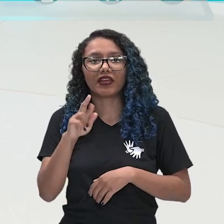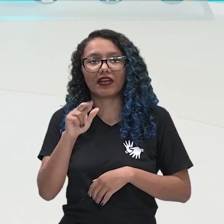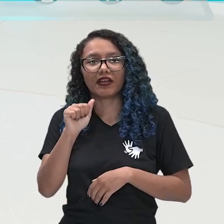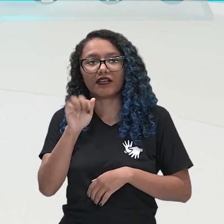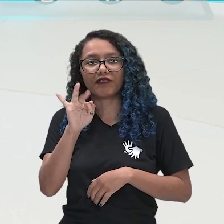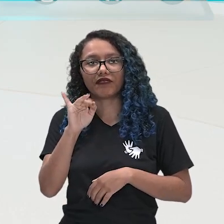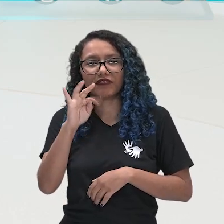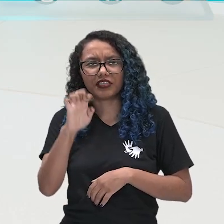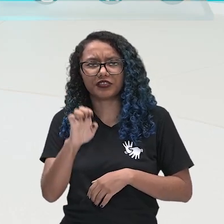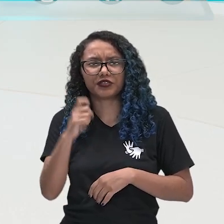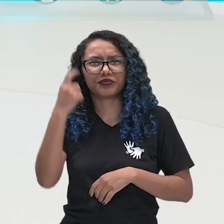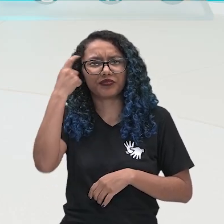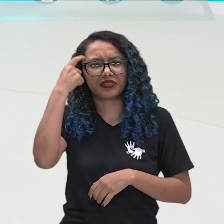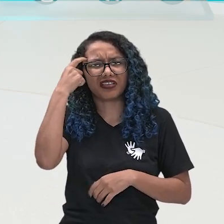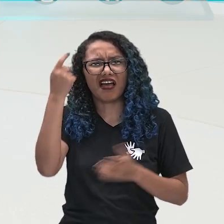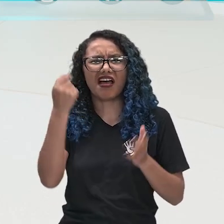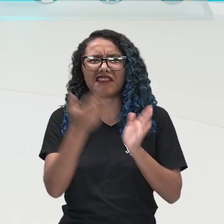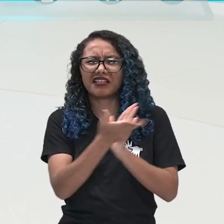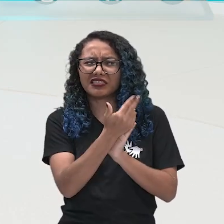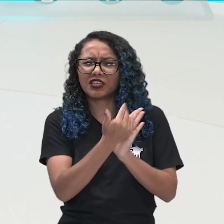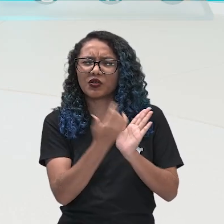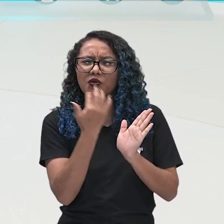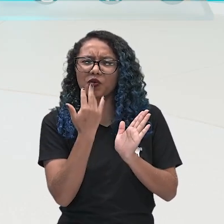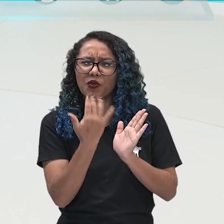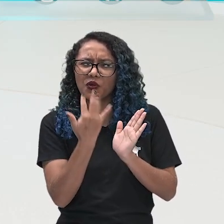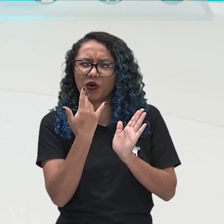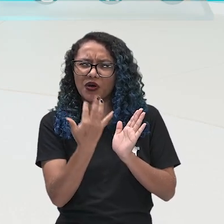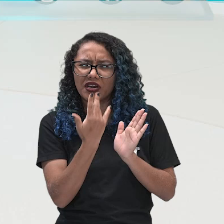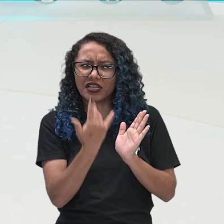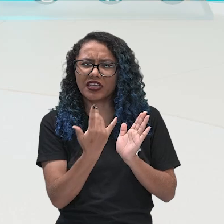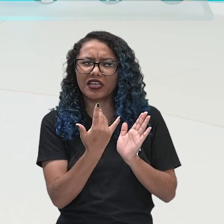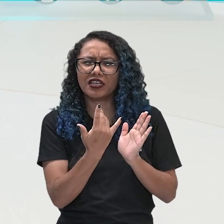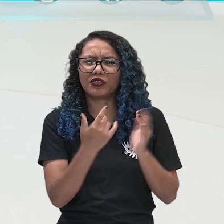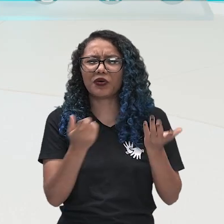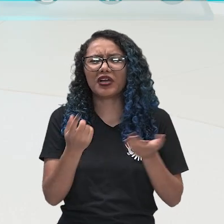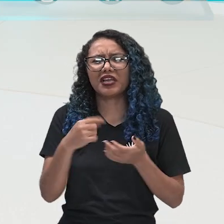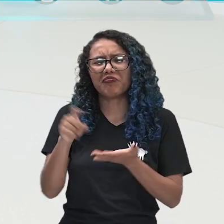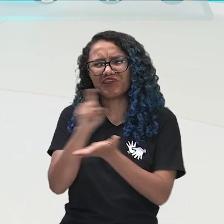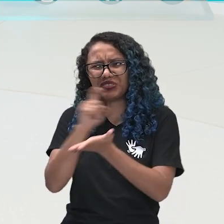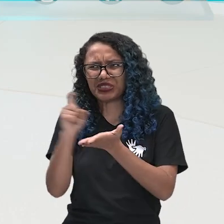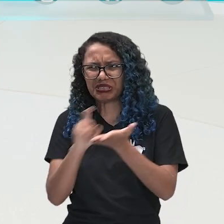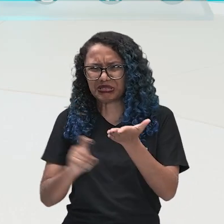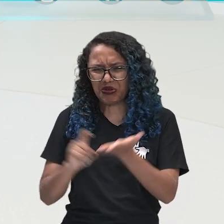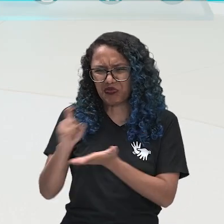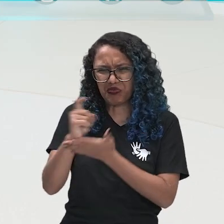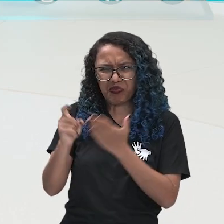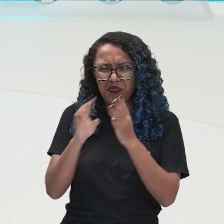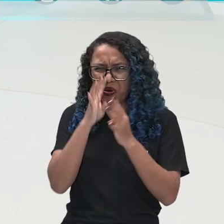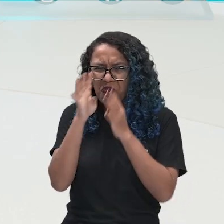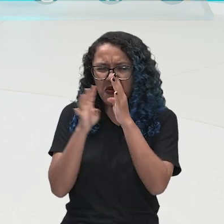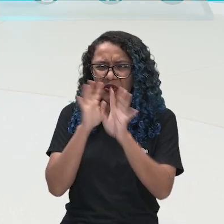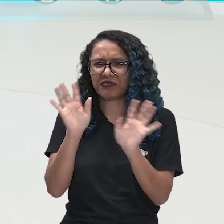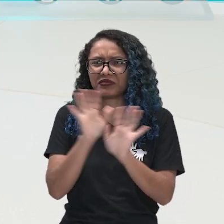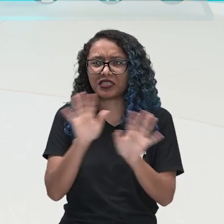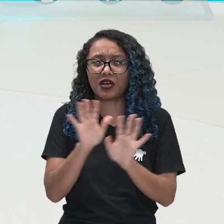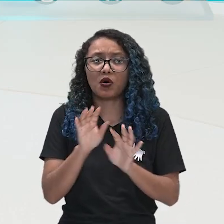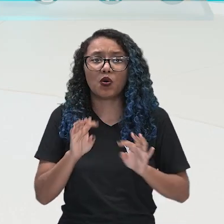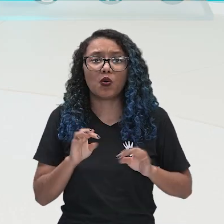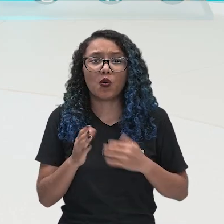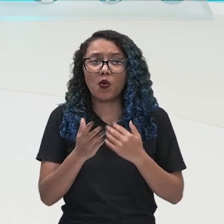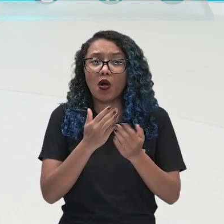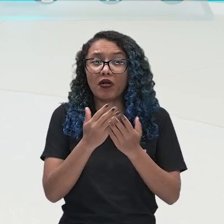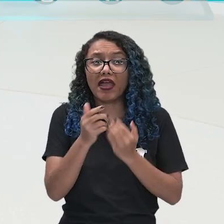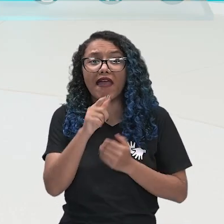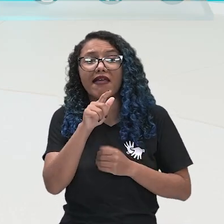grafite é aquele colorido que tem um personagem, pichação são aqueles rabiscos. Não, todo grafite ele é feito sem